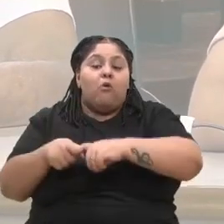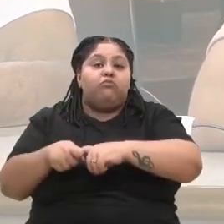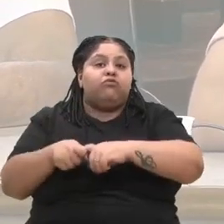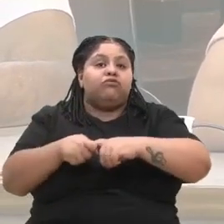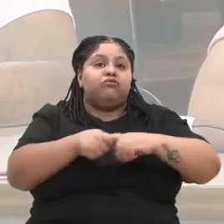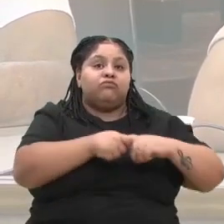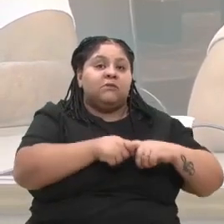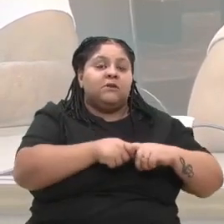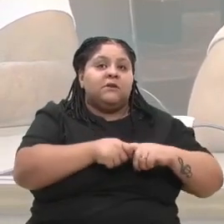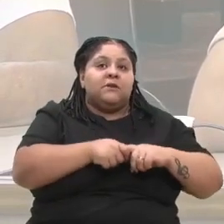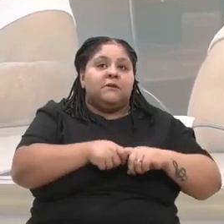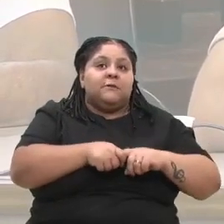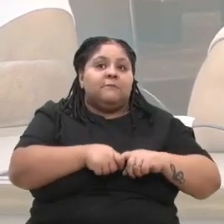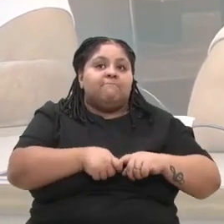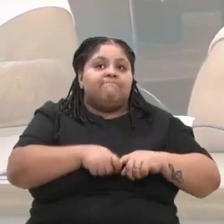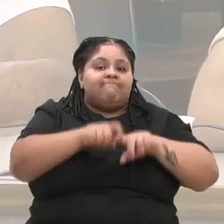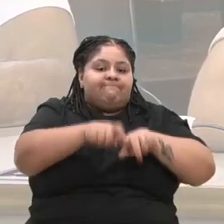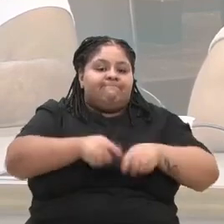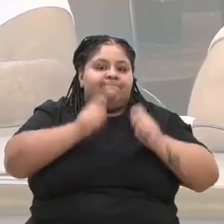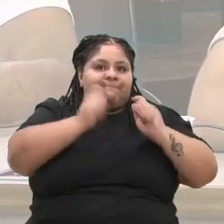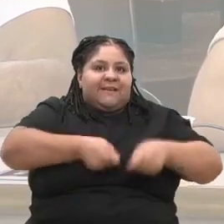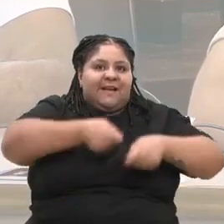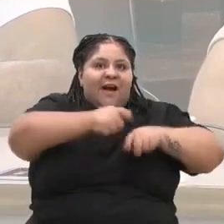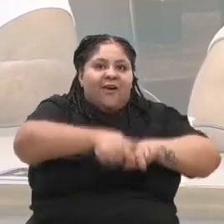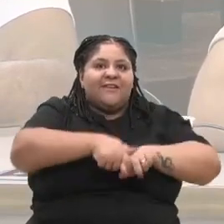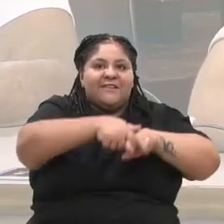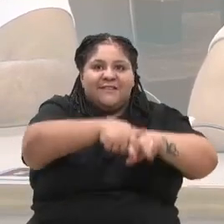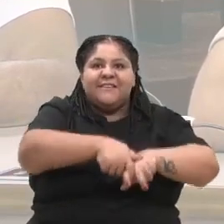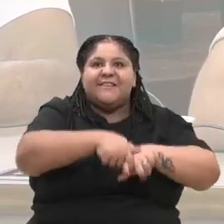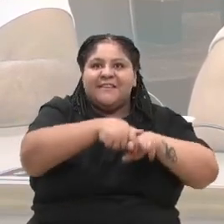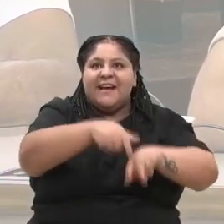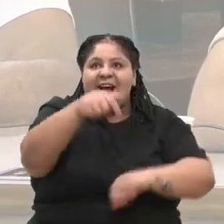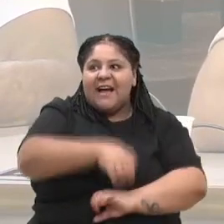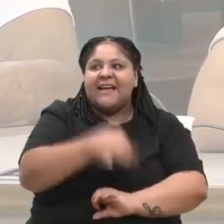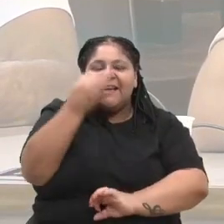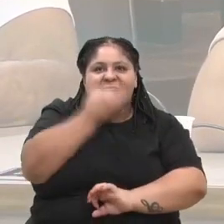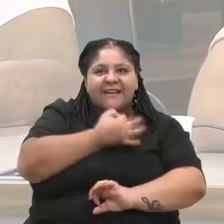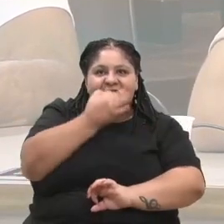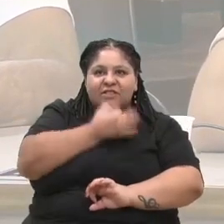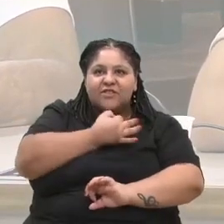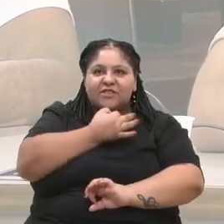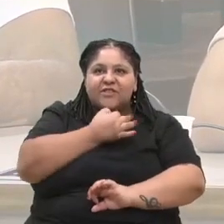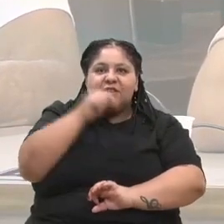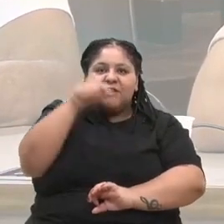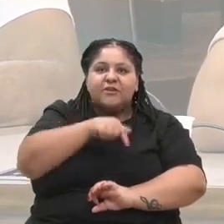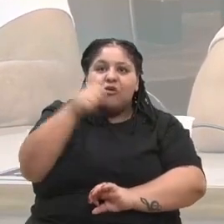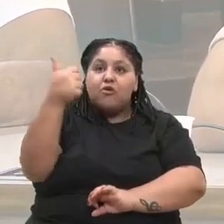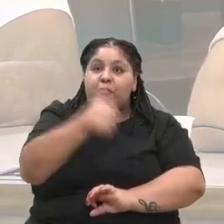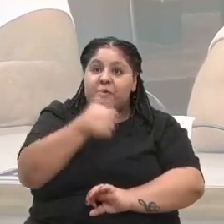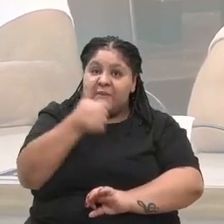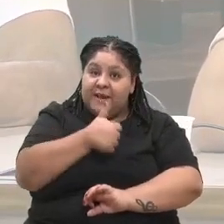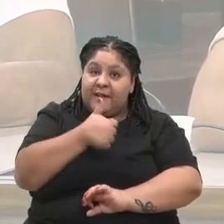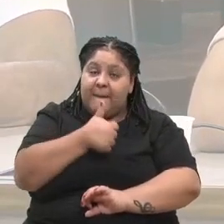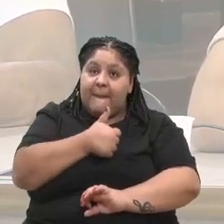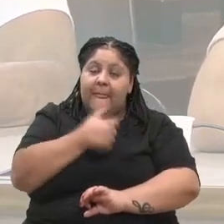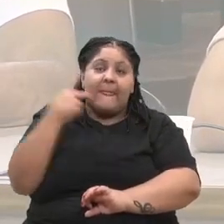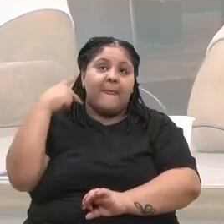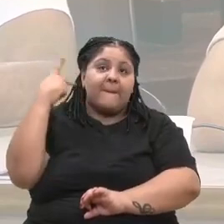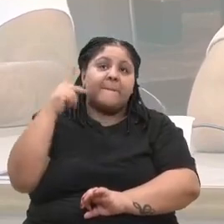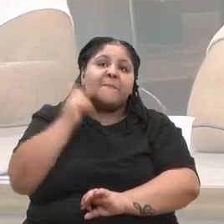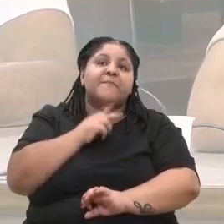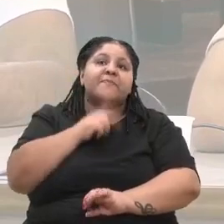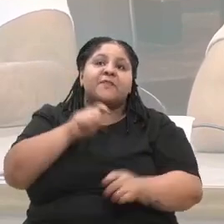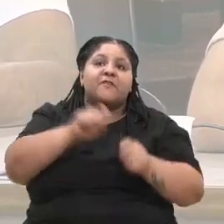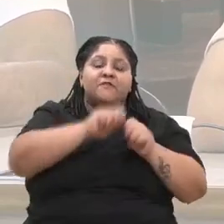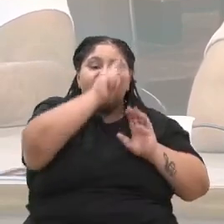do Brasil estão com carroças, ainda Caxias do Sul foi um dos primeiros, a autoria do vereador... Não, era o reboque. Não, o vereador Renato Oliveira fez esse projeto